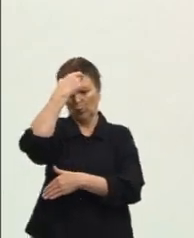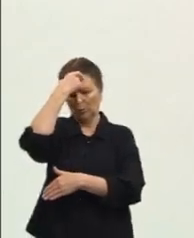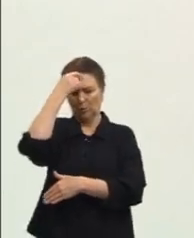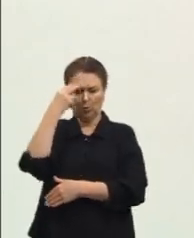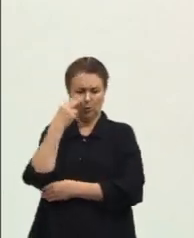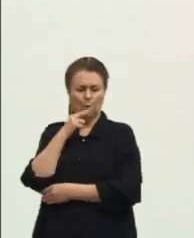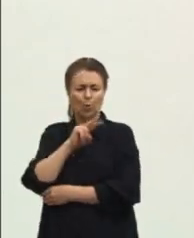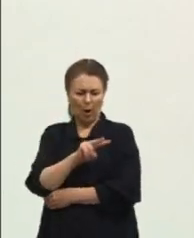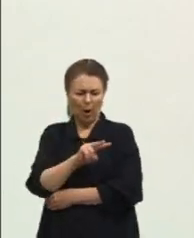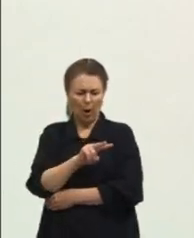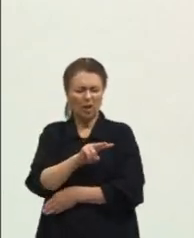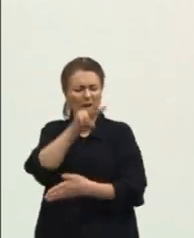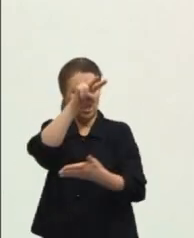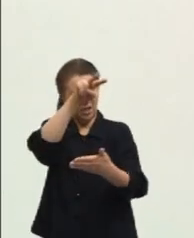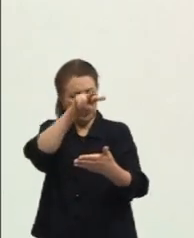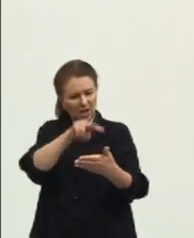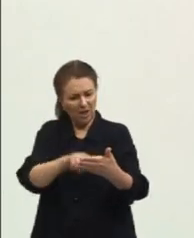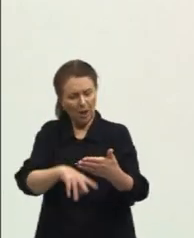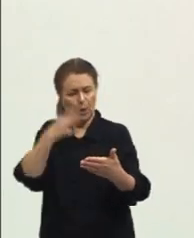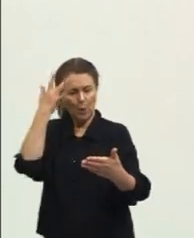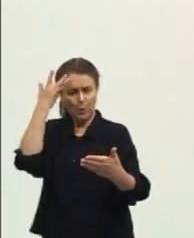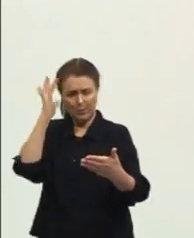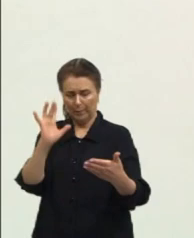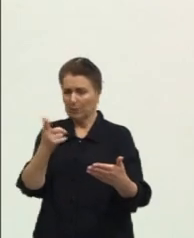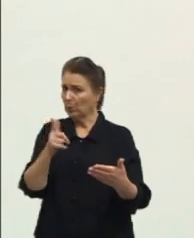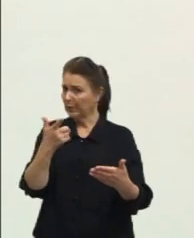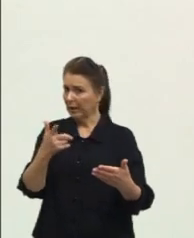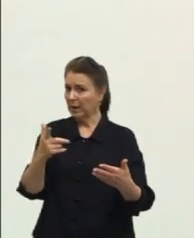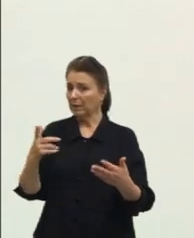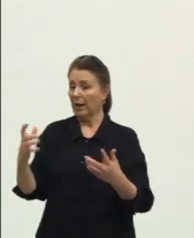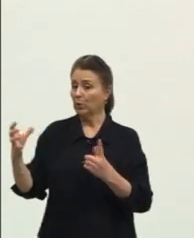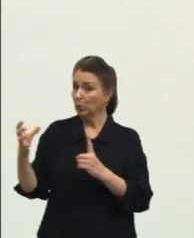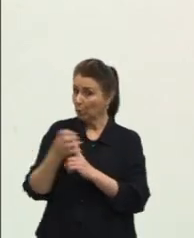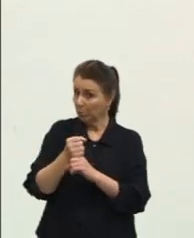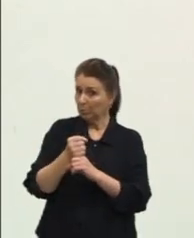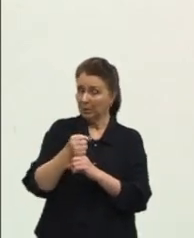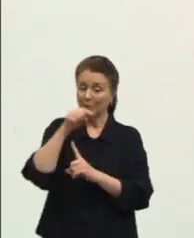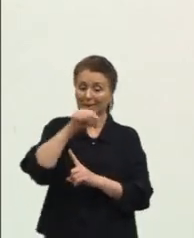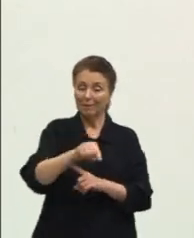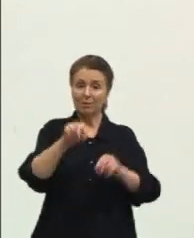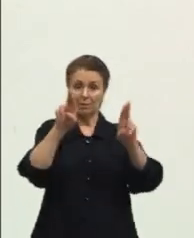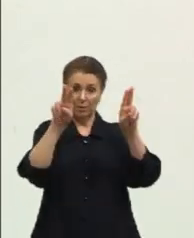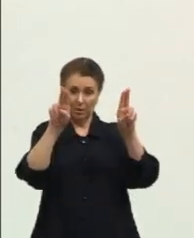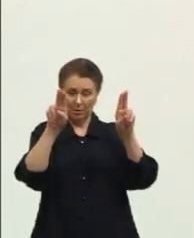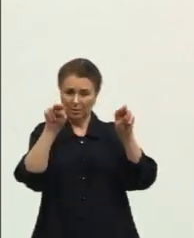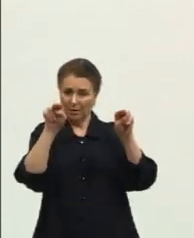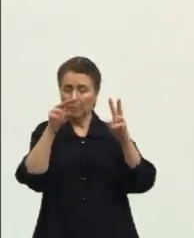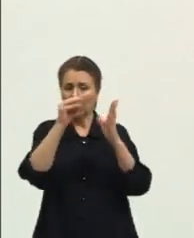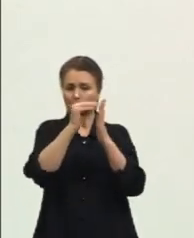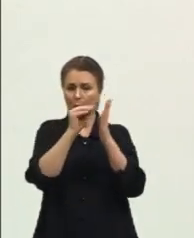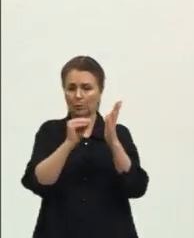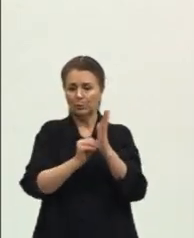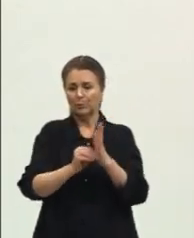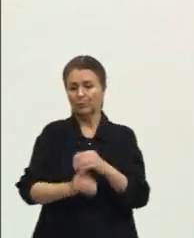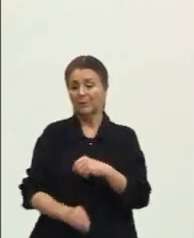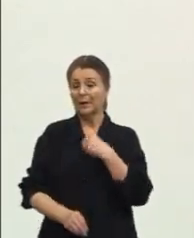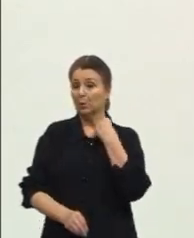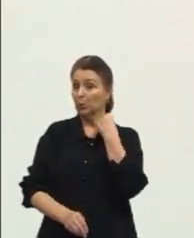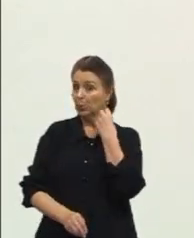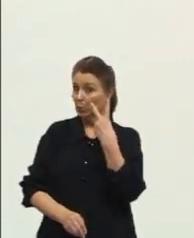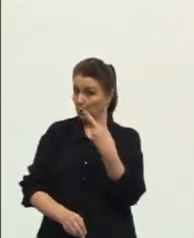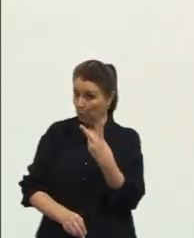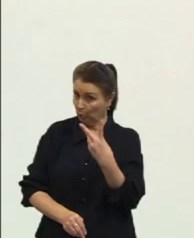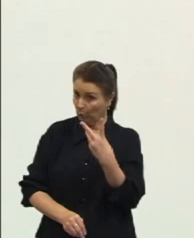mesmo que tu não tenha completamente o domínio daquela daquele conteúdo Tu sempre fica entre duas duas